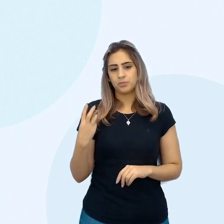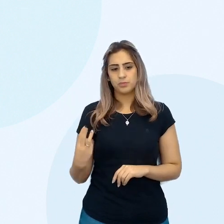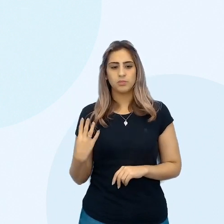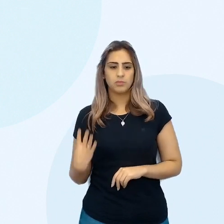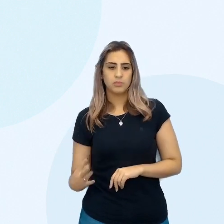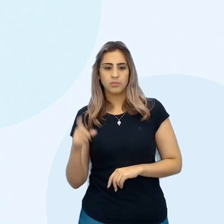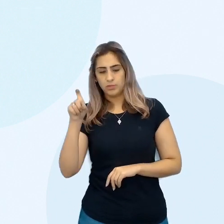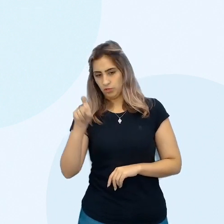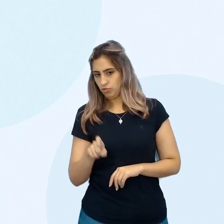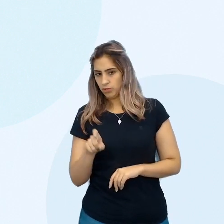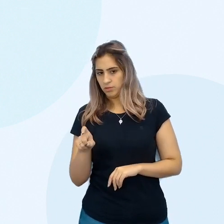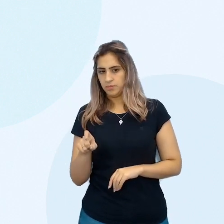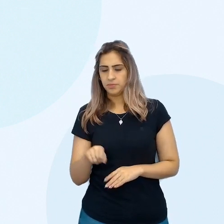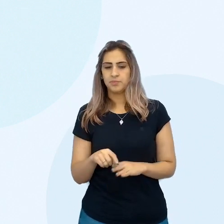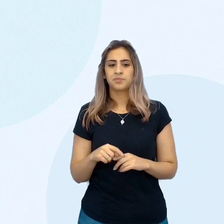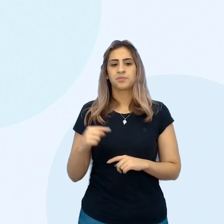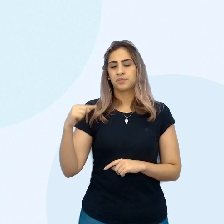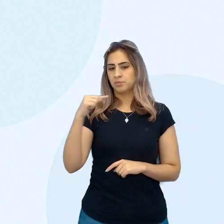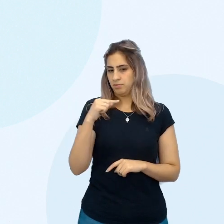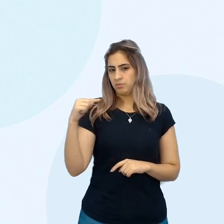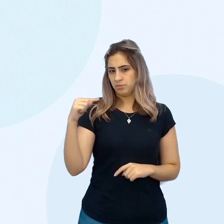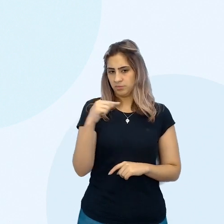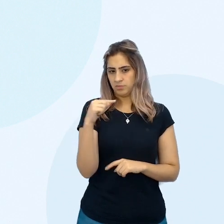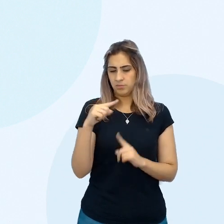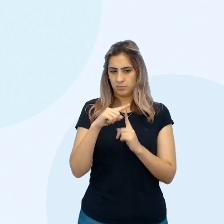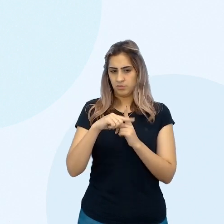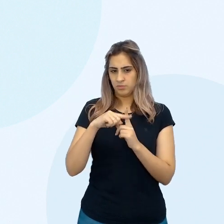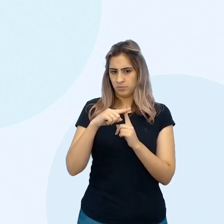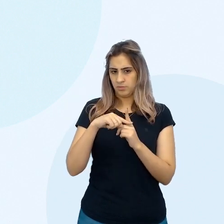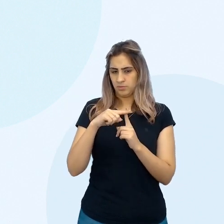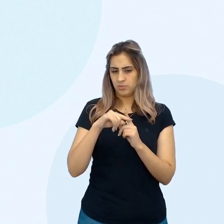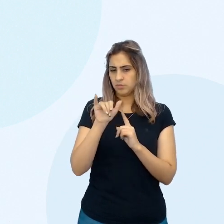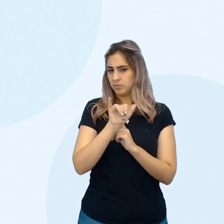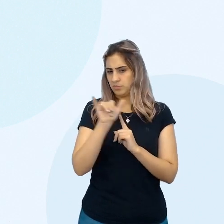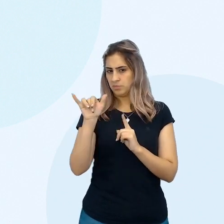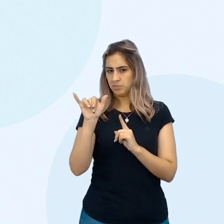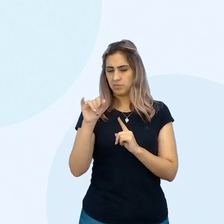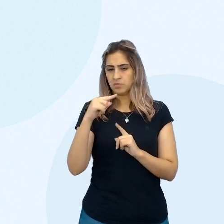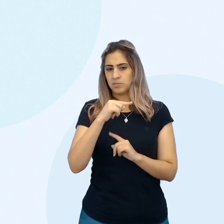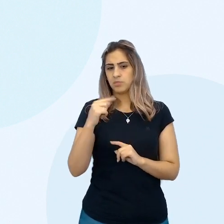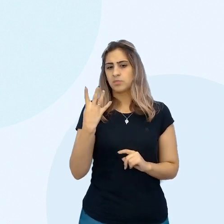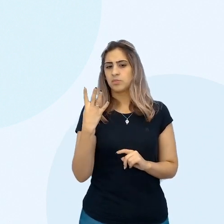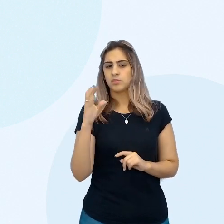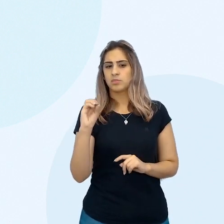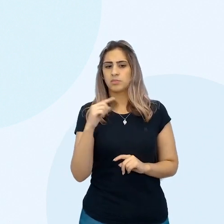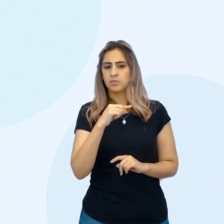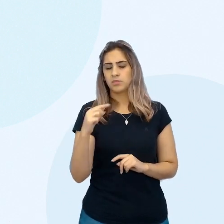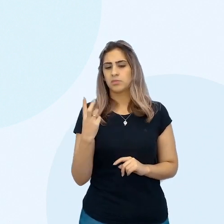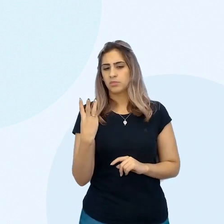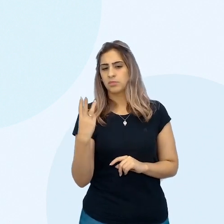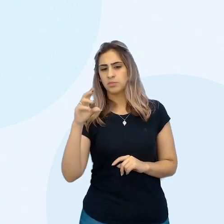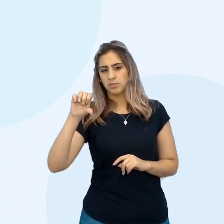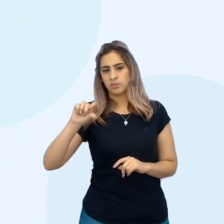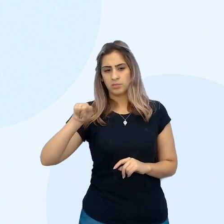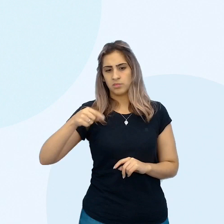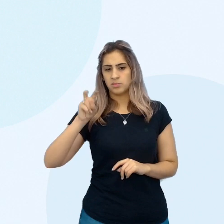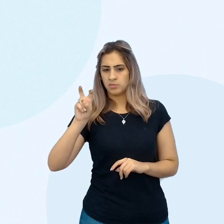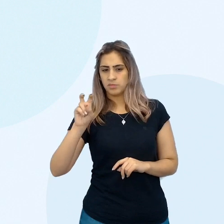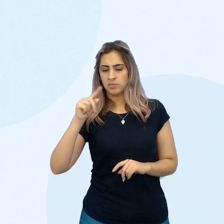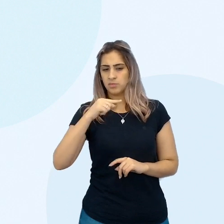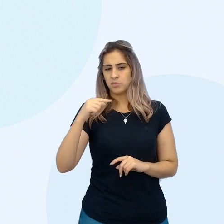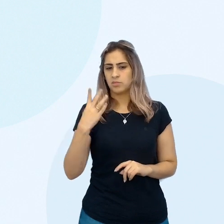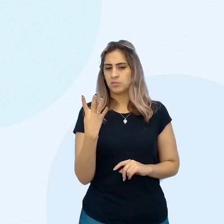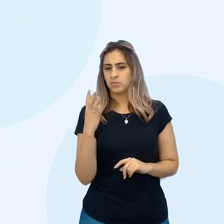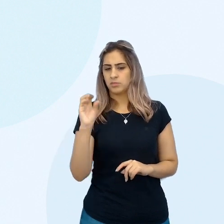4, dia 5 e assim por diante. Isso. E o Y é a temperatura média naquele dia. Então, no dia 1, a média foi de menos 40 graus. No dia 2, a média foi de